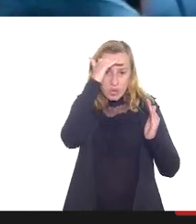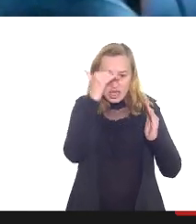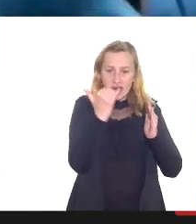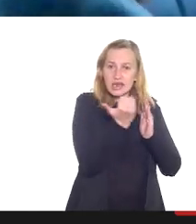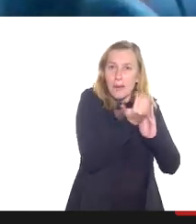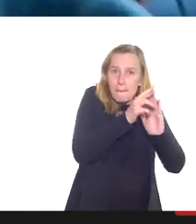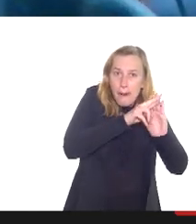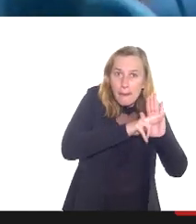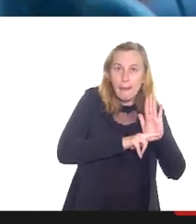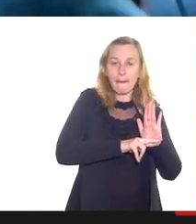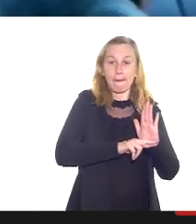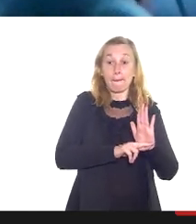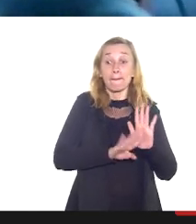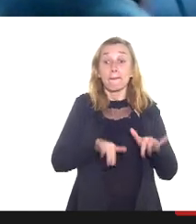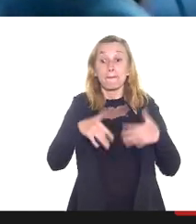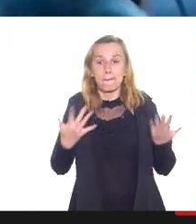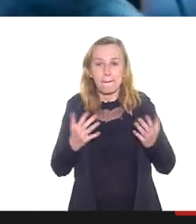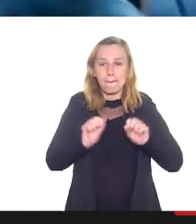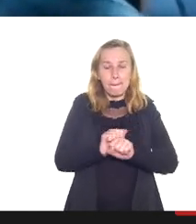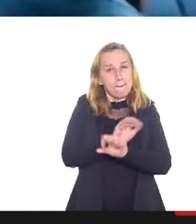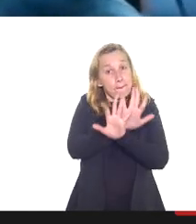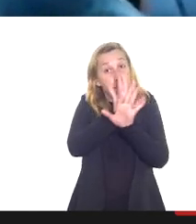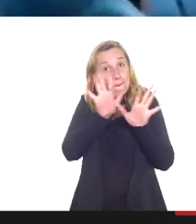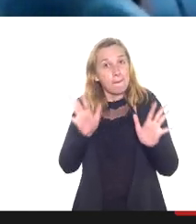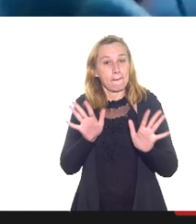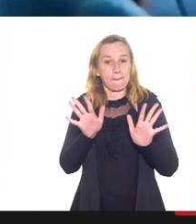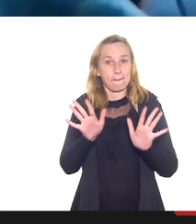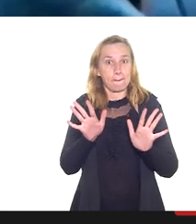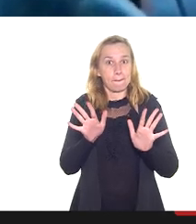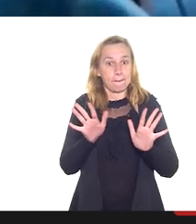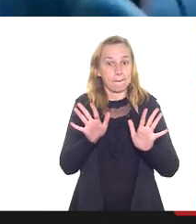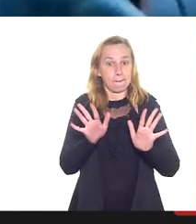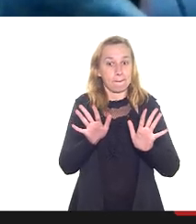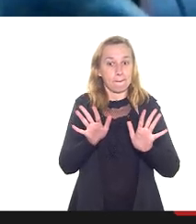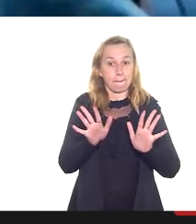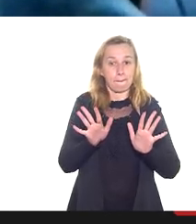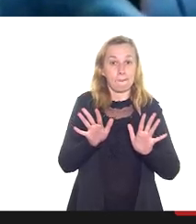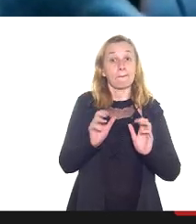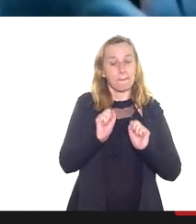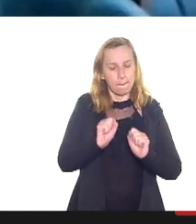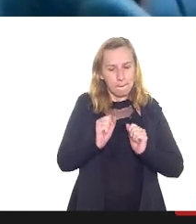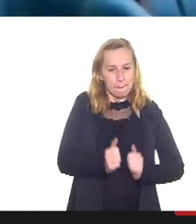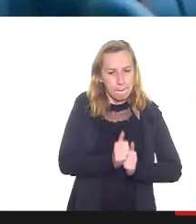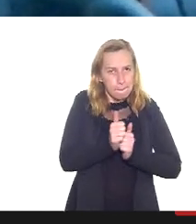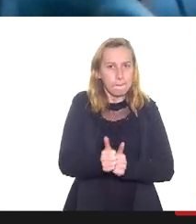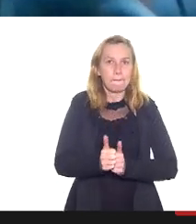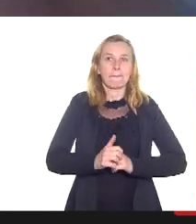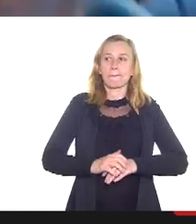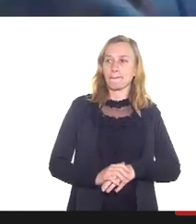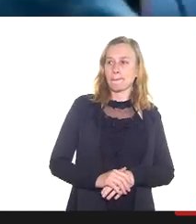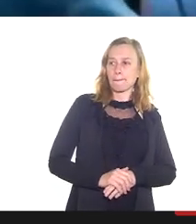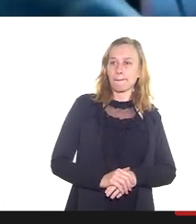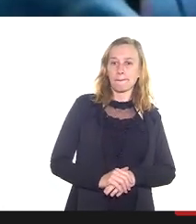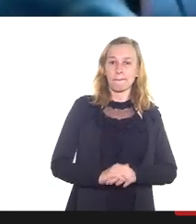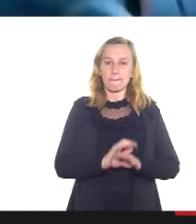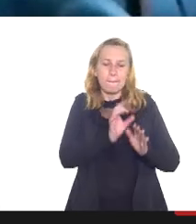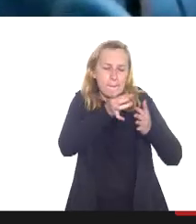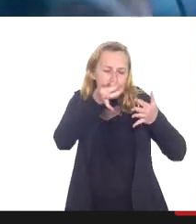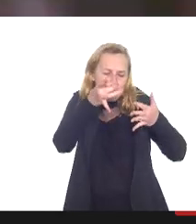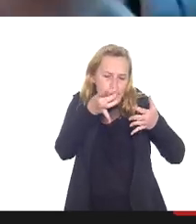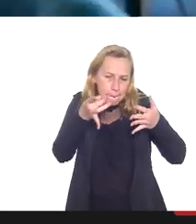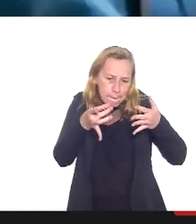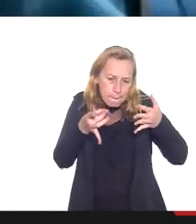Então, isso é para dar transparência e para o povo poder acompanhar passo a